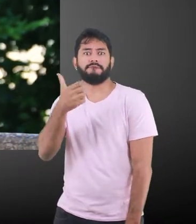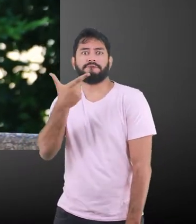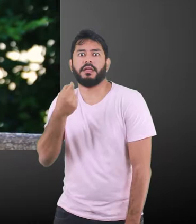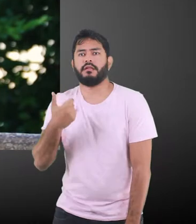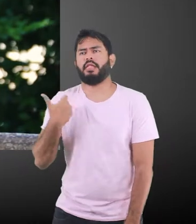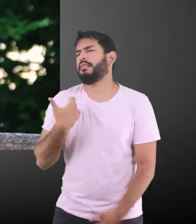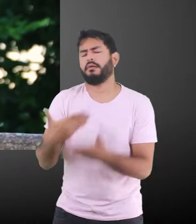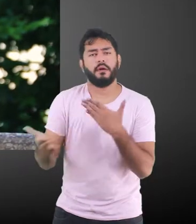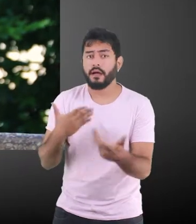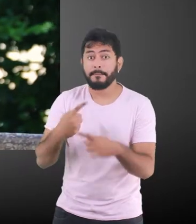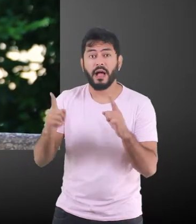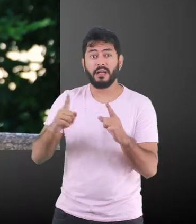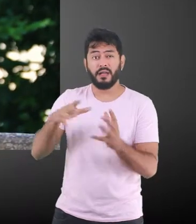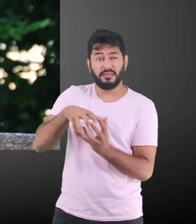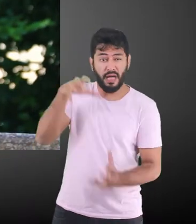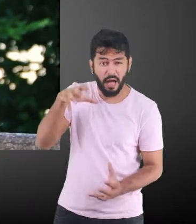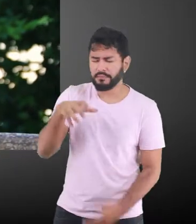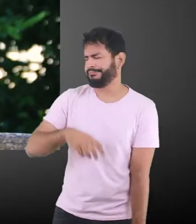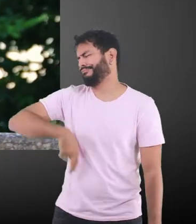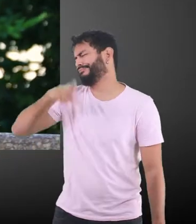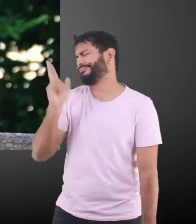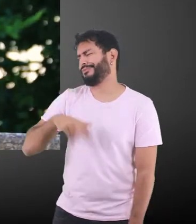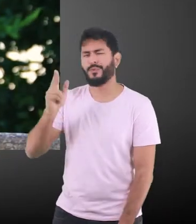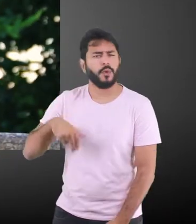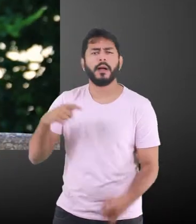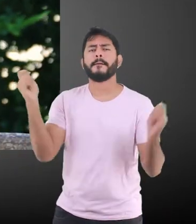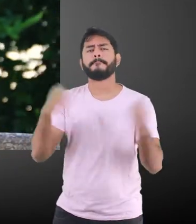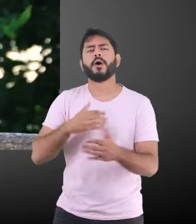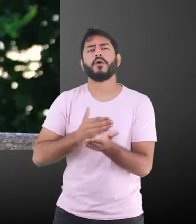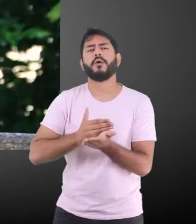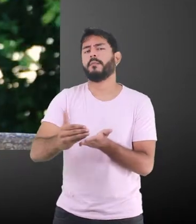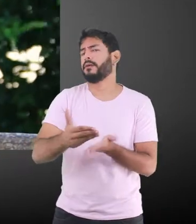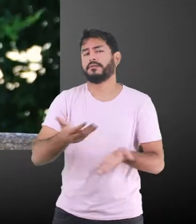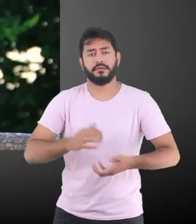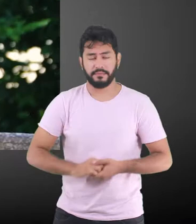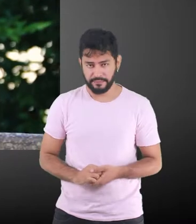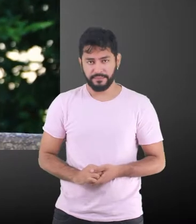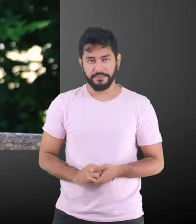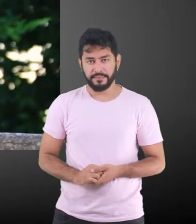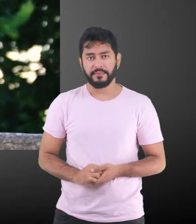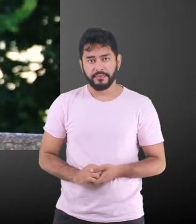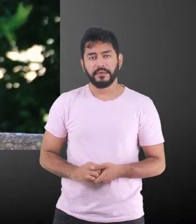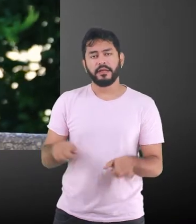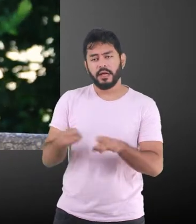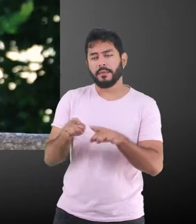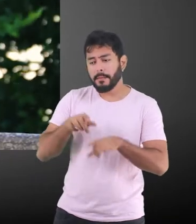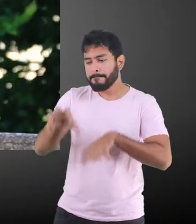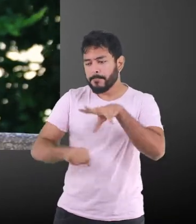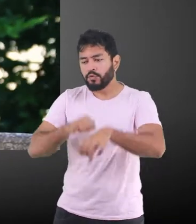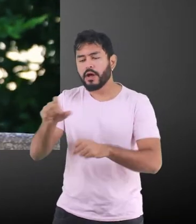60 anos, nunca é tarde, né, pra gente começar, né, e alcançar o que a gente, assim,